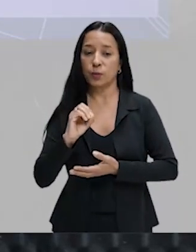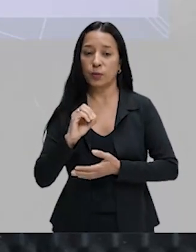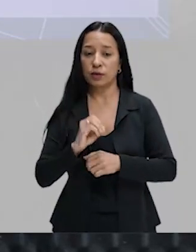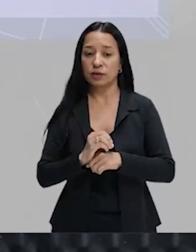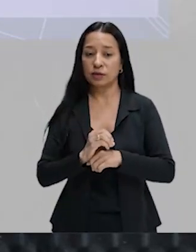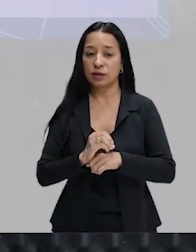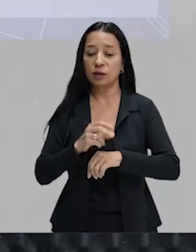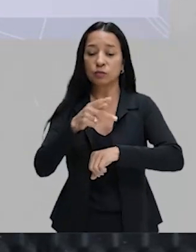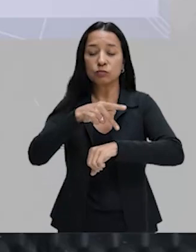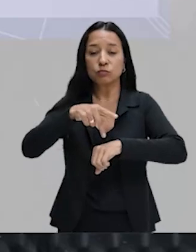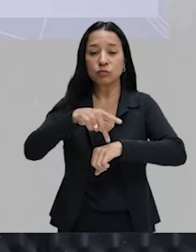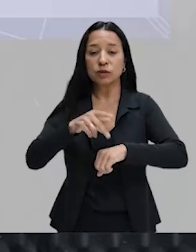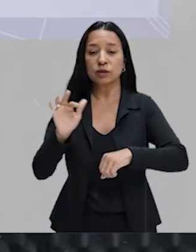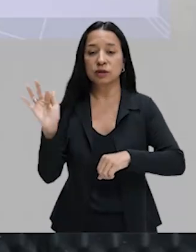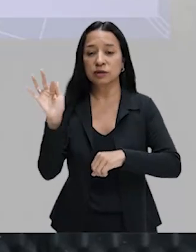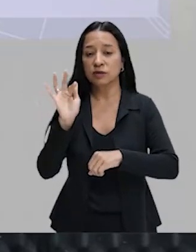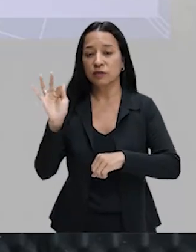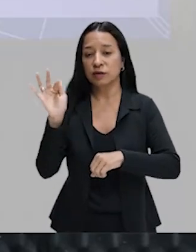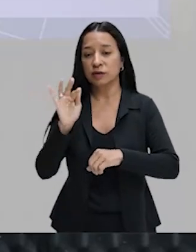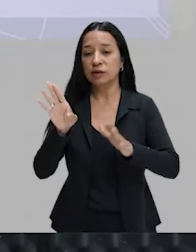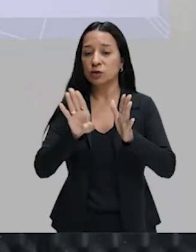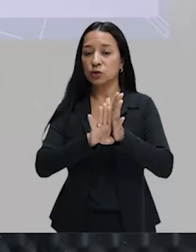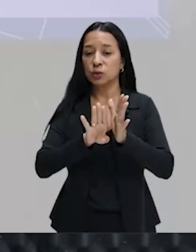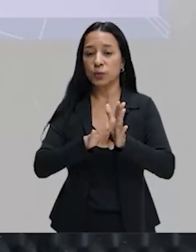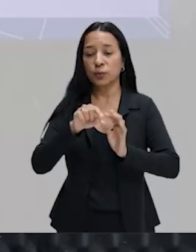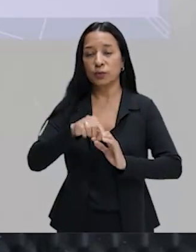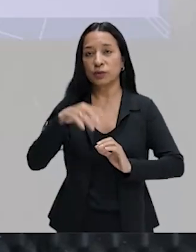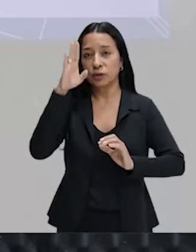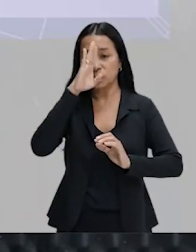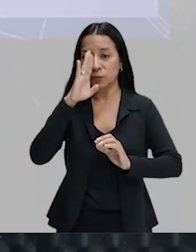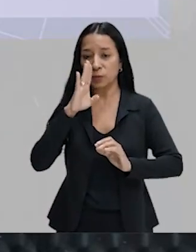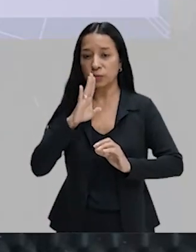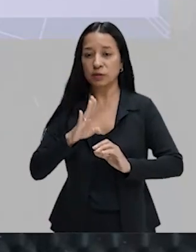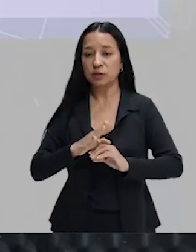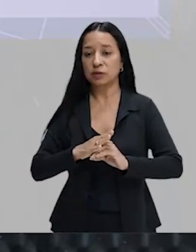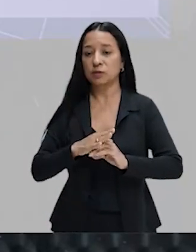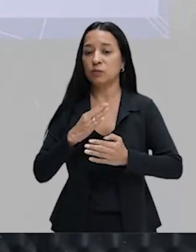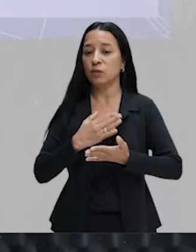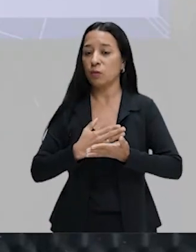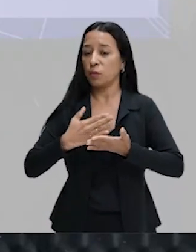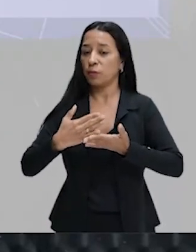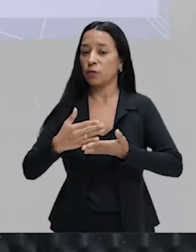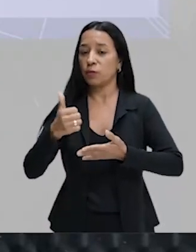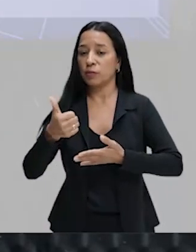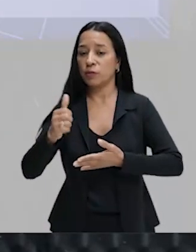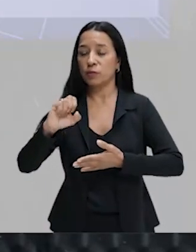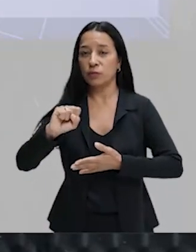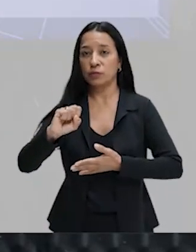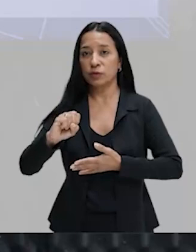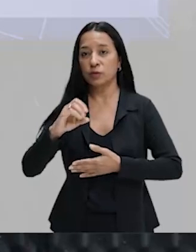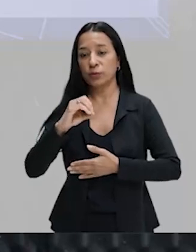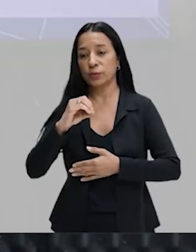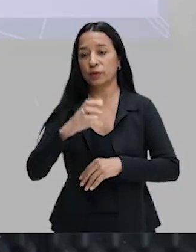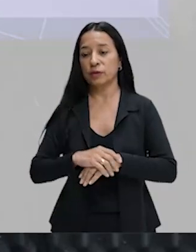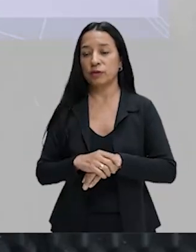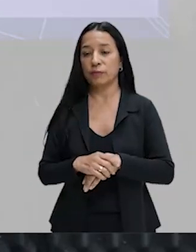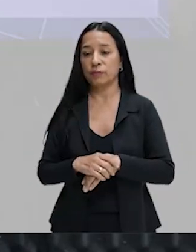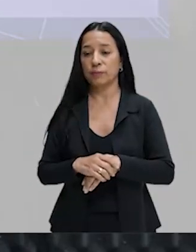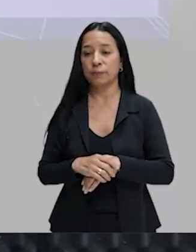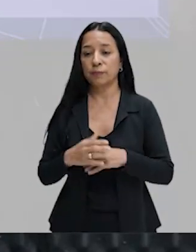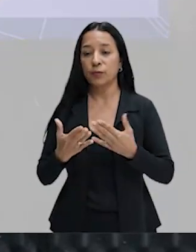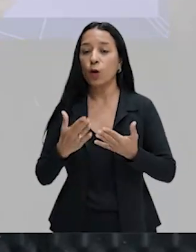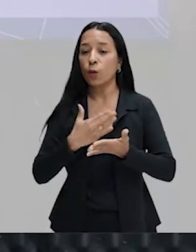1850, na França. E foi chegando, claro, como todo movimento literário, chegou ao Brasil a partir de 1880. Olha